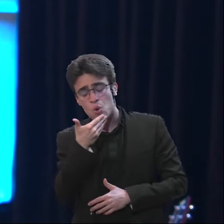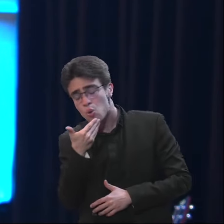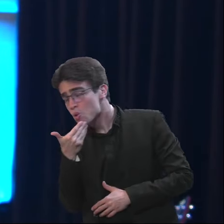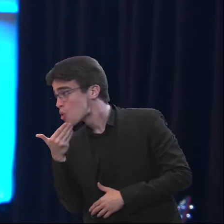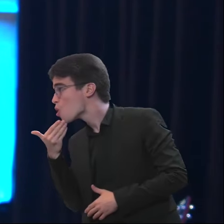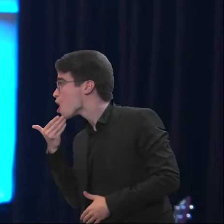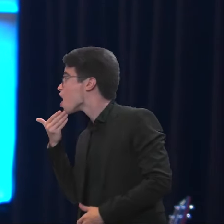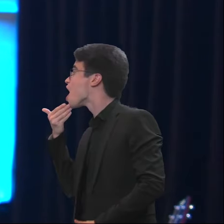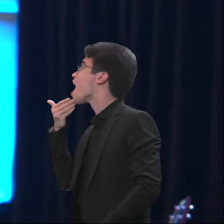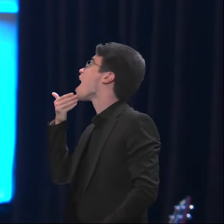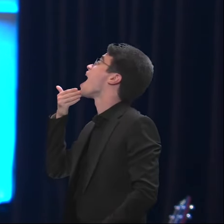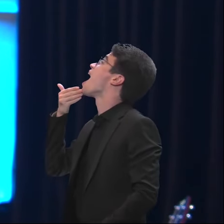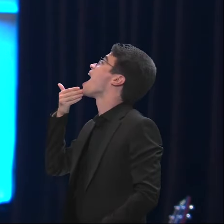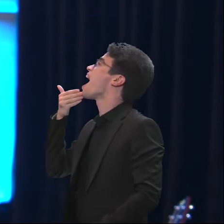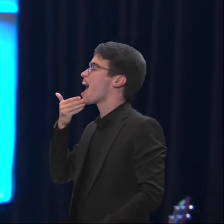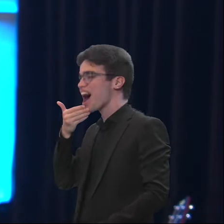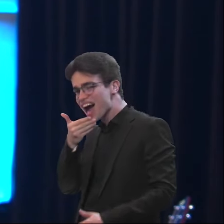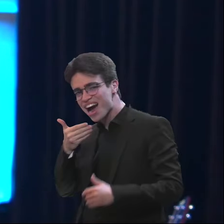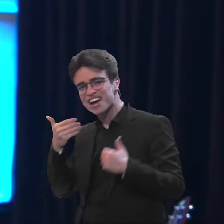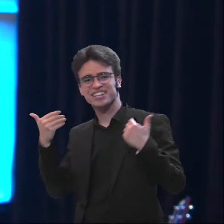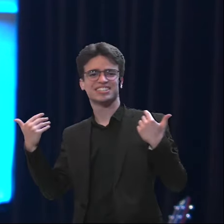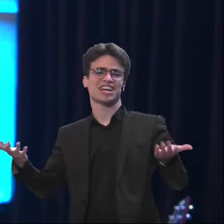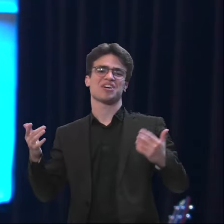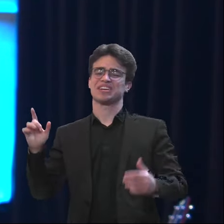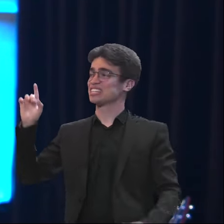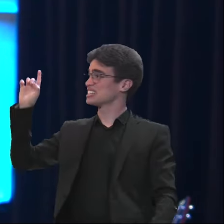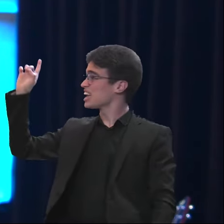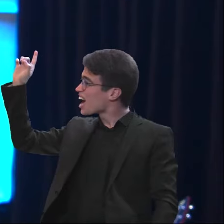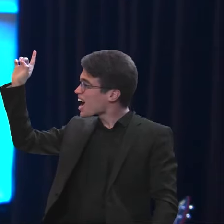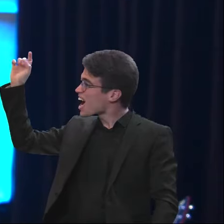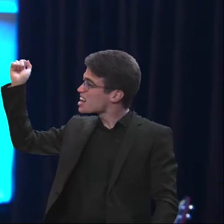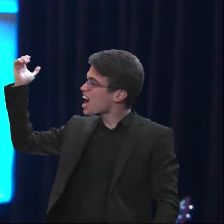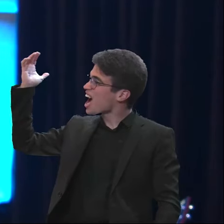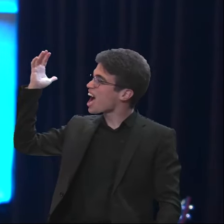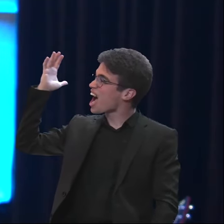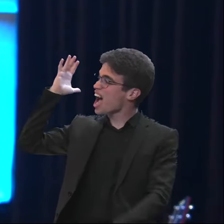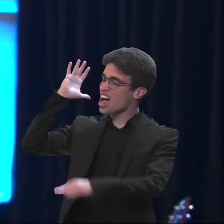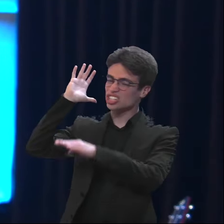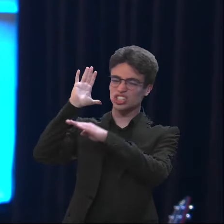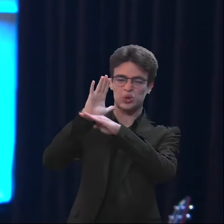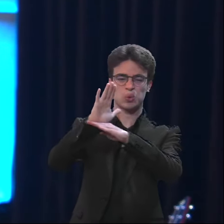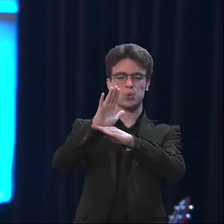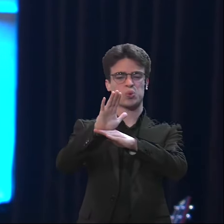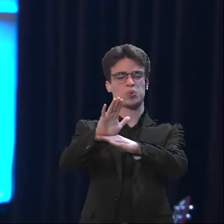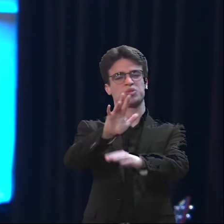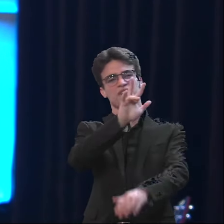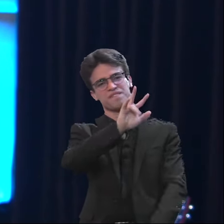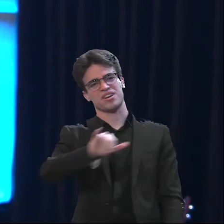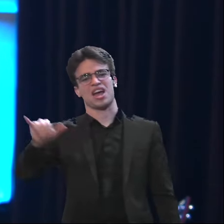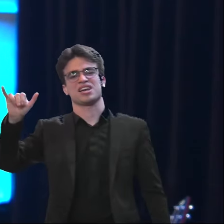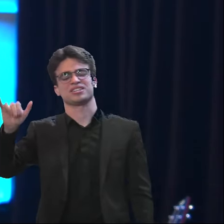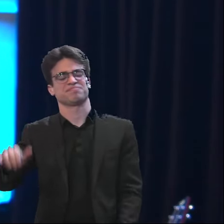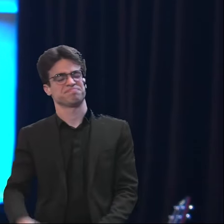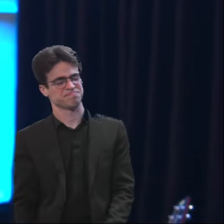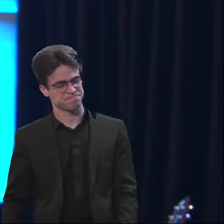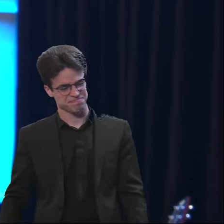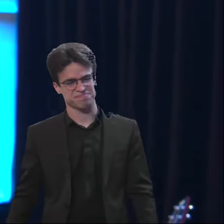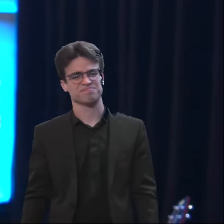olhos, a graça de Deus vai chegar para você, em nome de